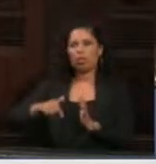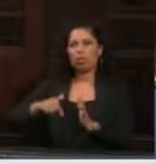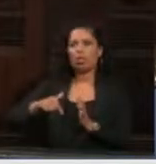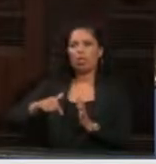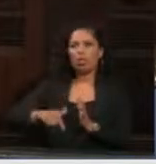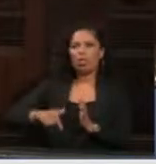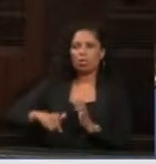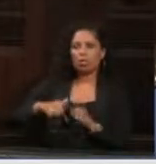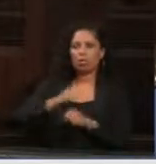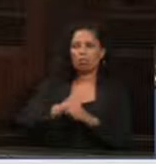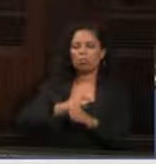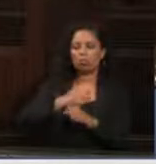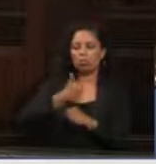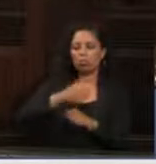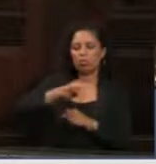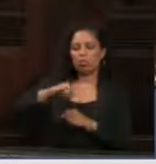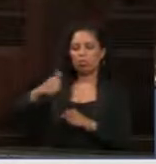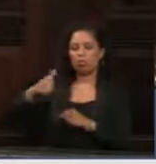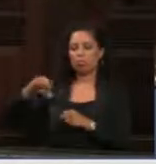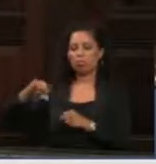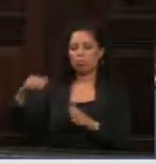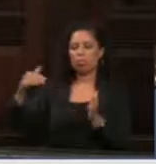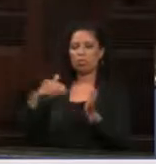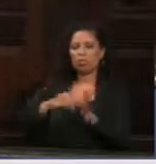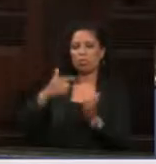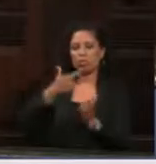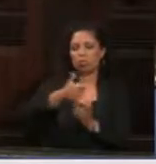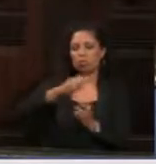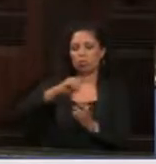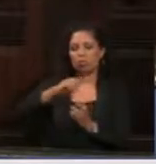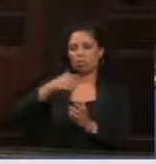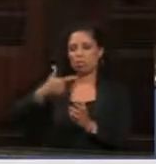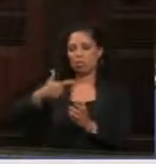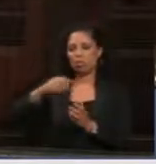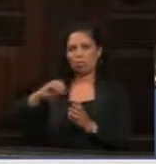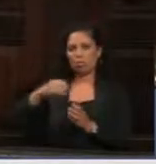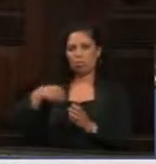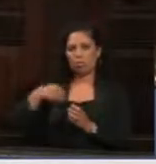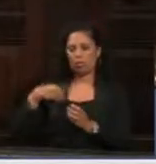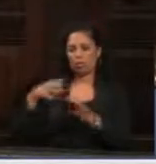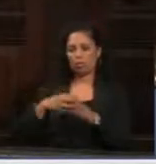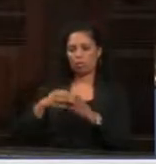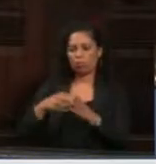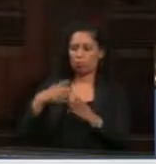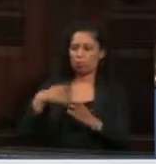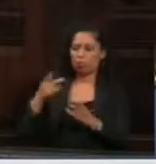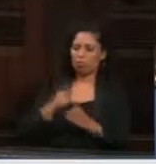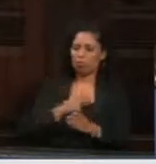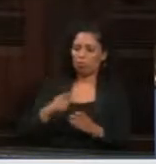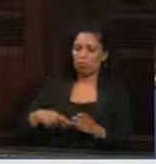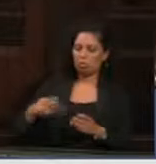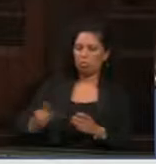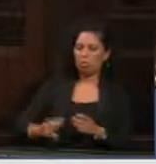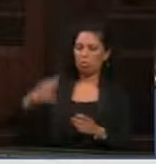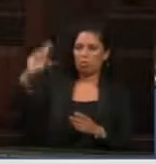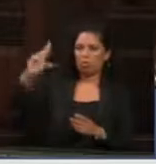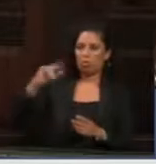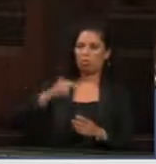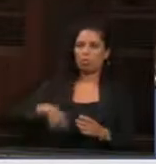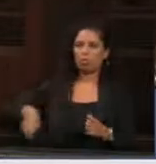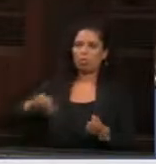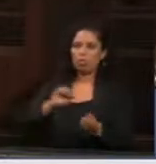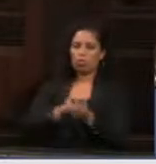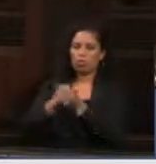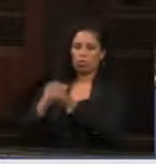2009 2011 20 comissão que o passo a presidir portanto tenho participação em várias outras